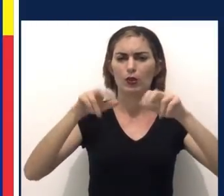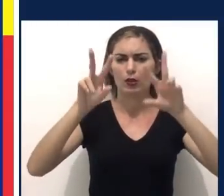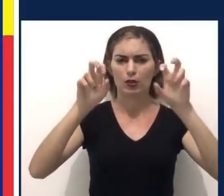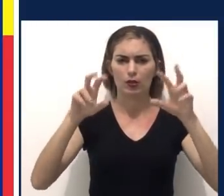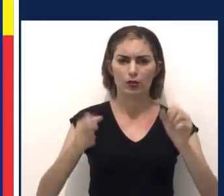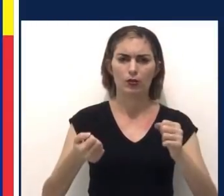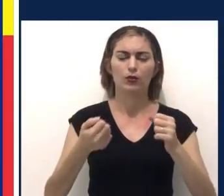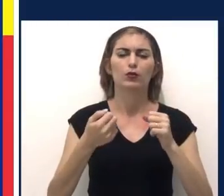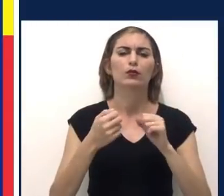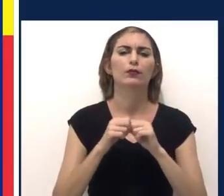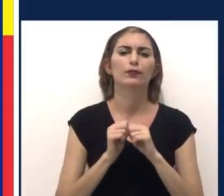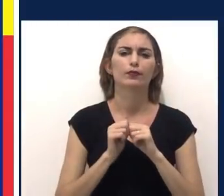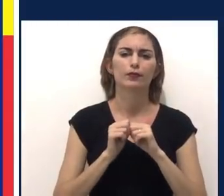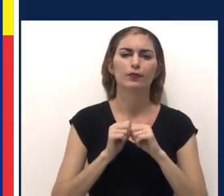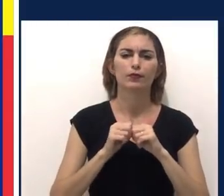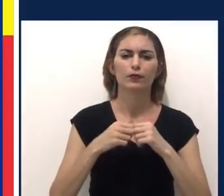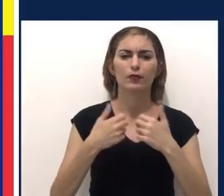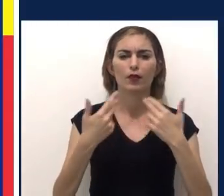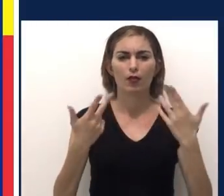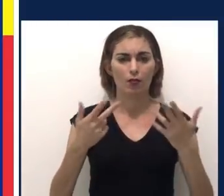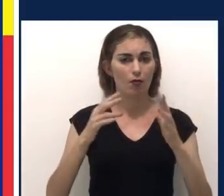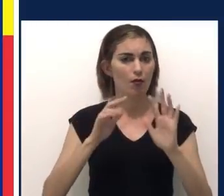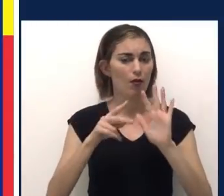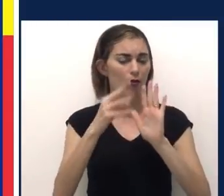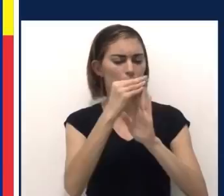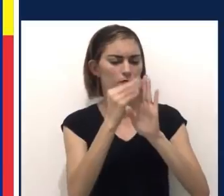primeira década de Tito Livio, né,